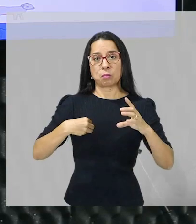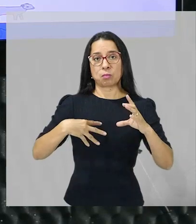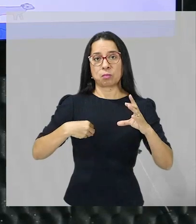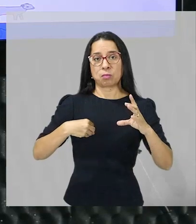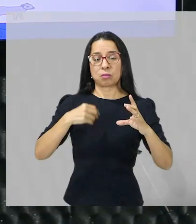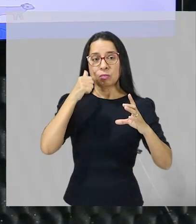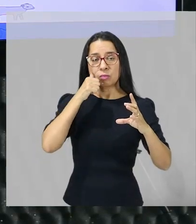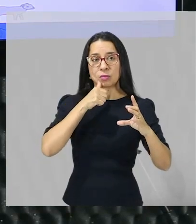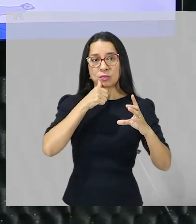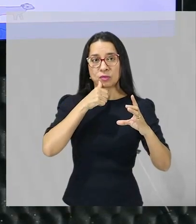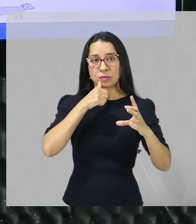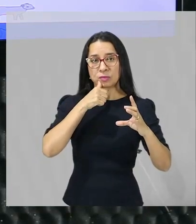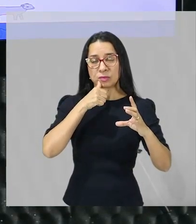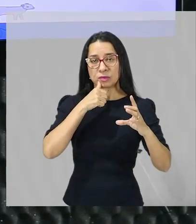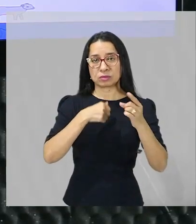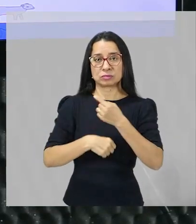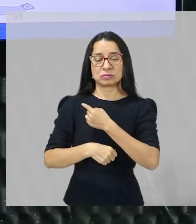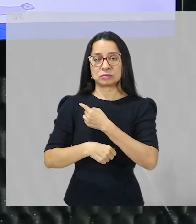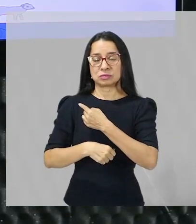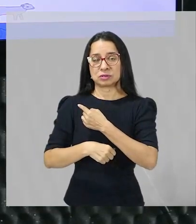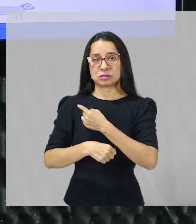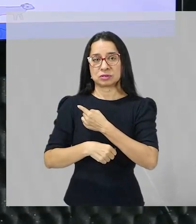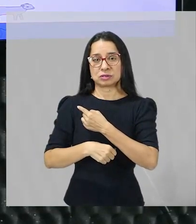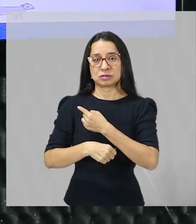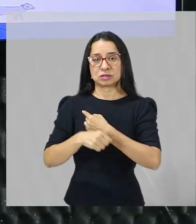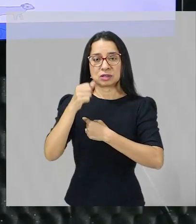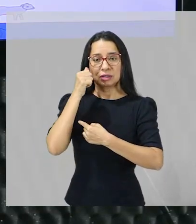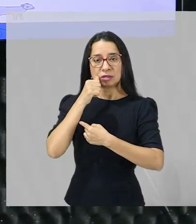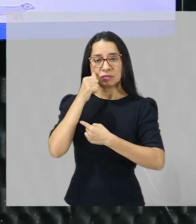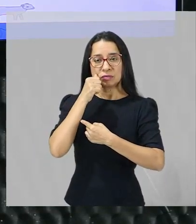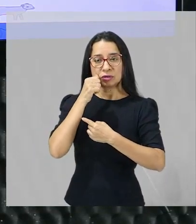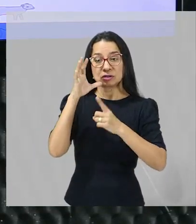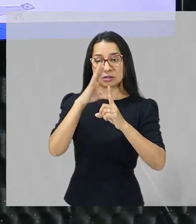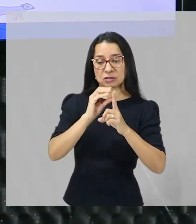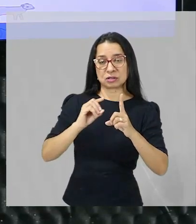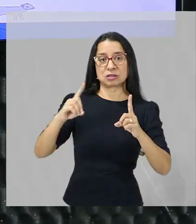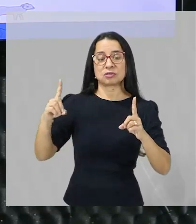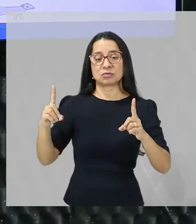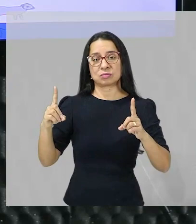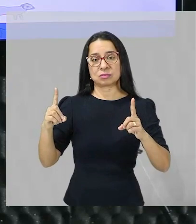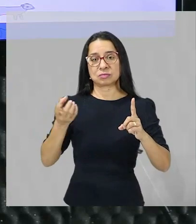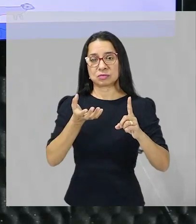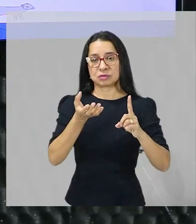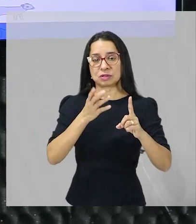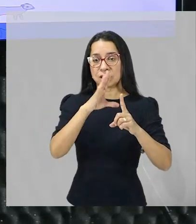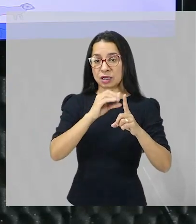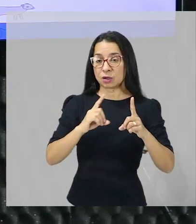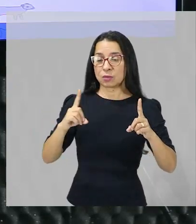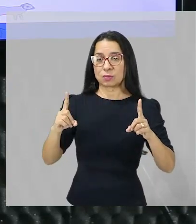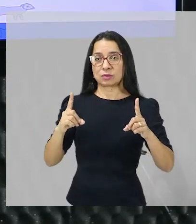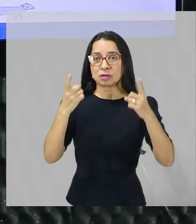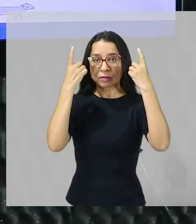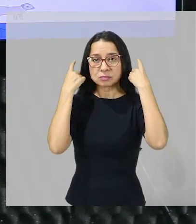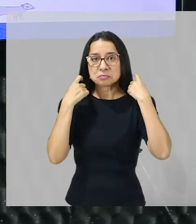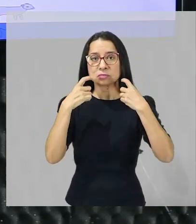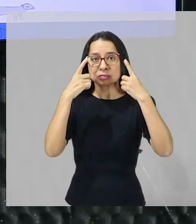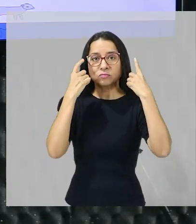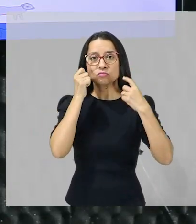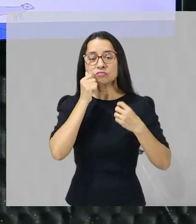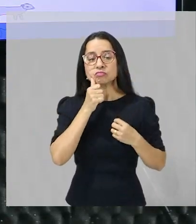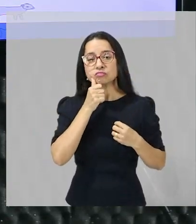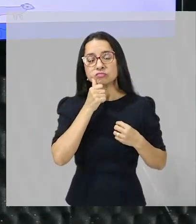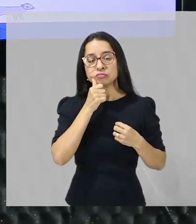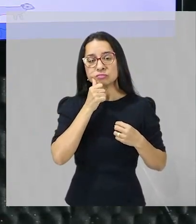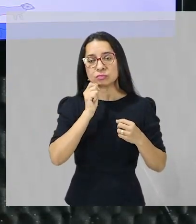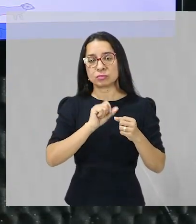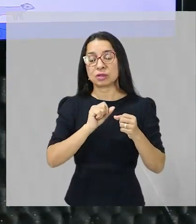bem aqui é a fêmea que está sendo clonada. Eu quero clonar essa ovelha. Então, o que eu vou fazer? Eu tenho